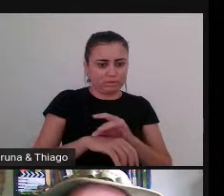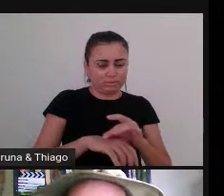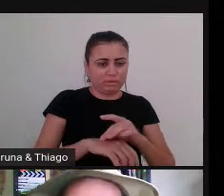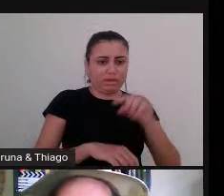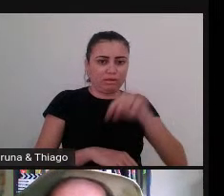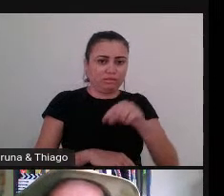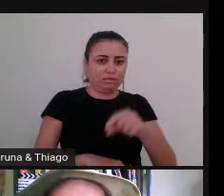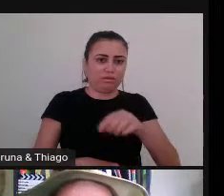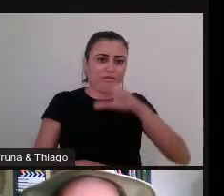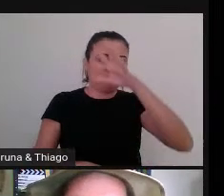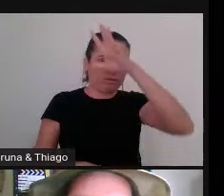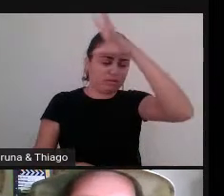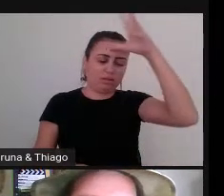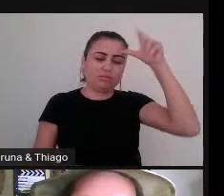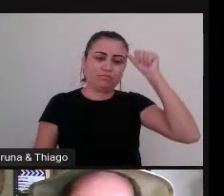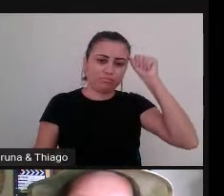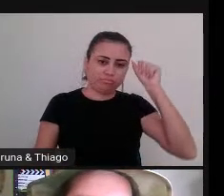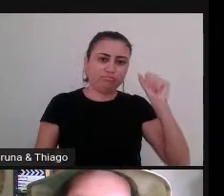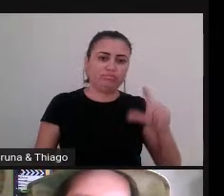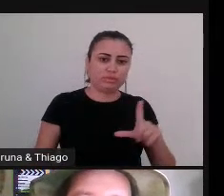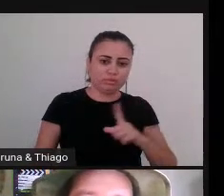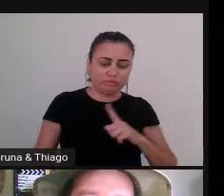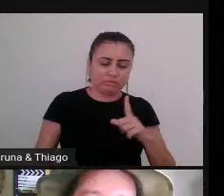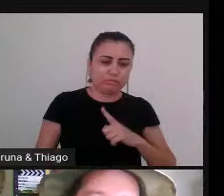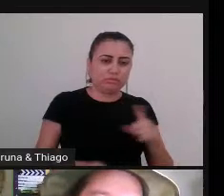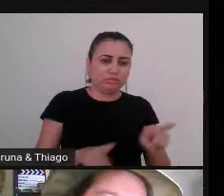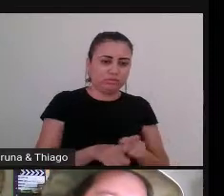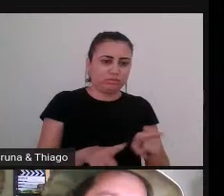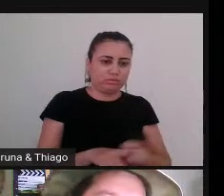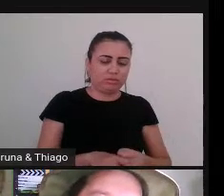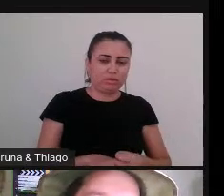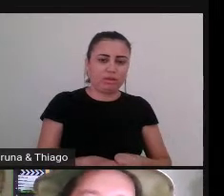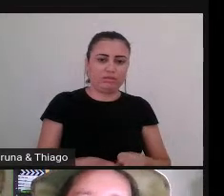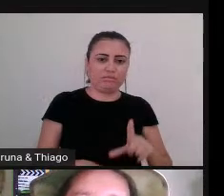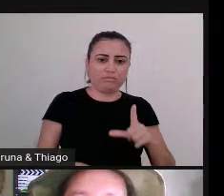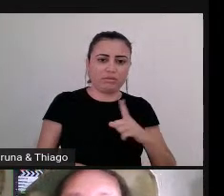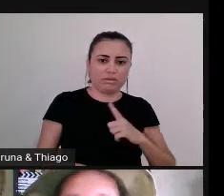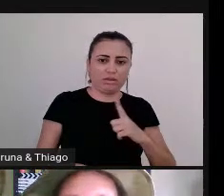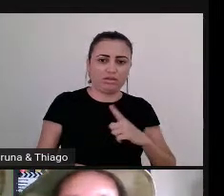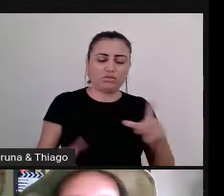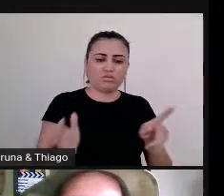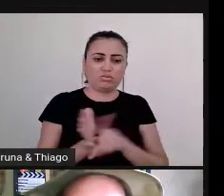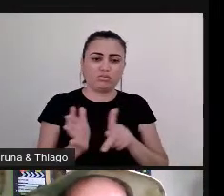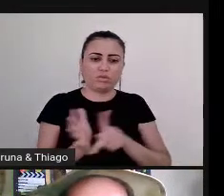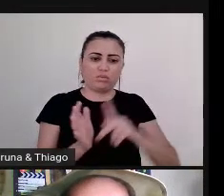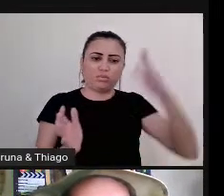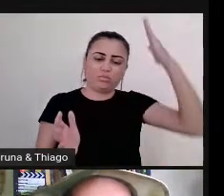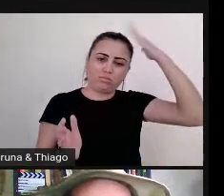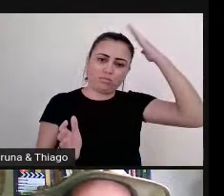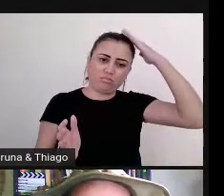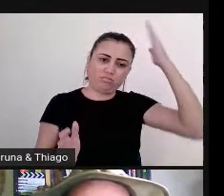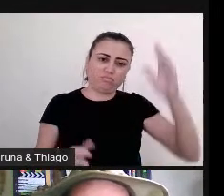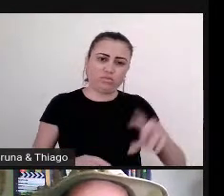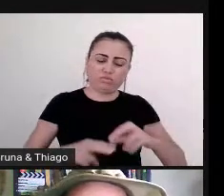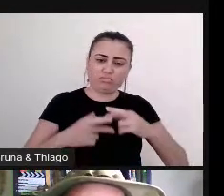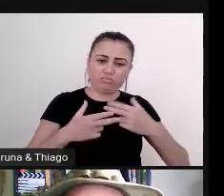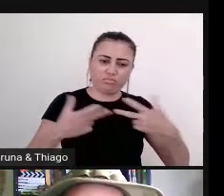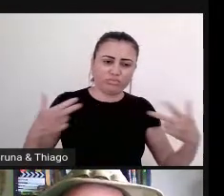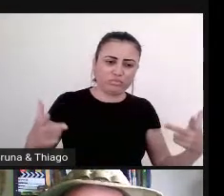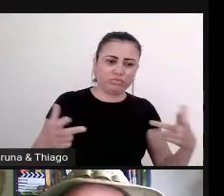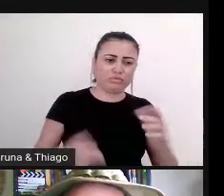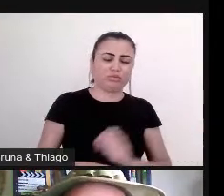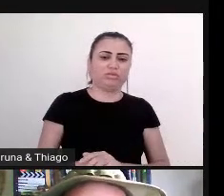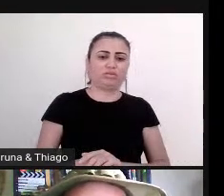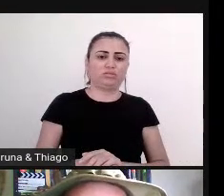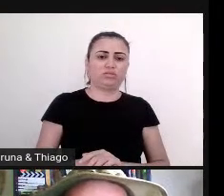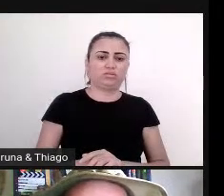bem clássico aqui. Mas tem o Titius paraensis, Titius apiacas, Titius cambridi, né, que são escorpiões pretos